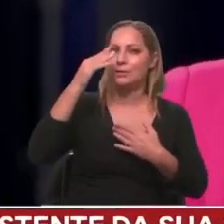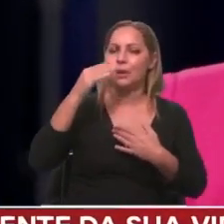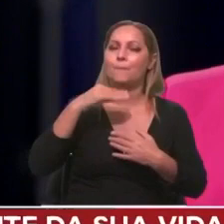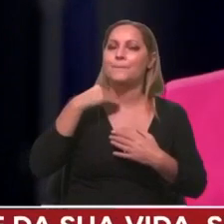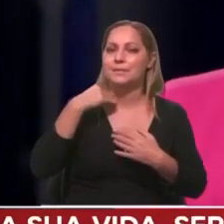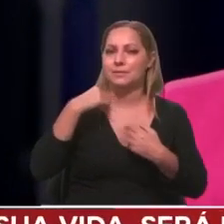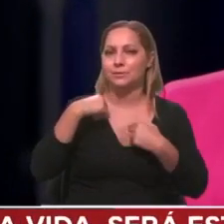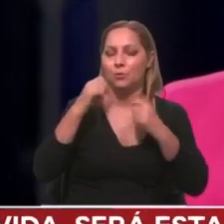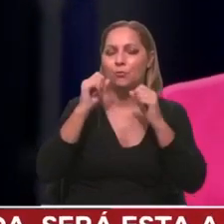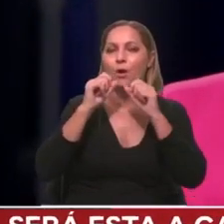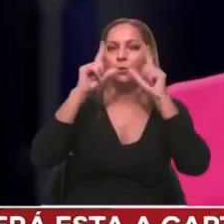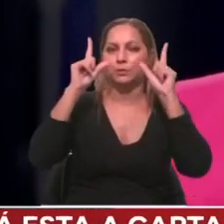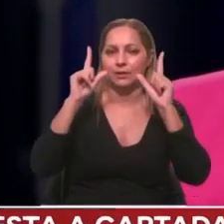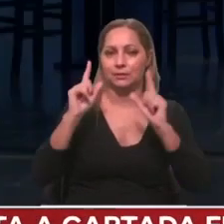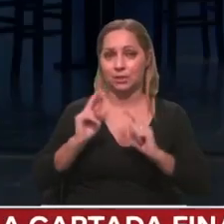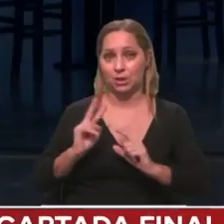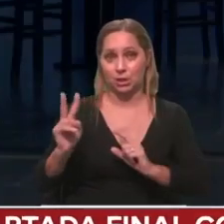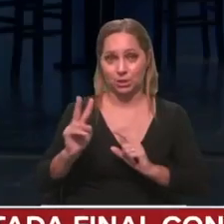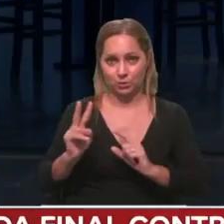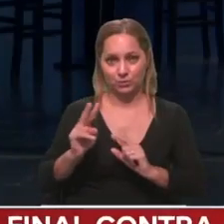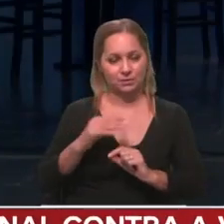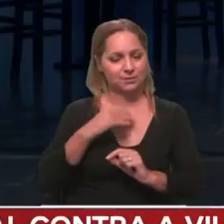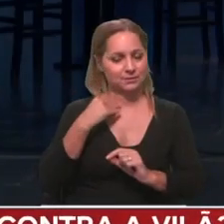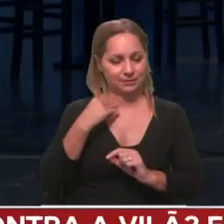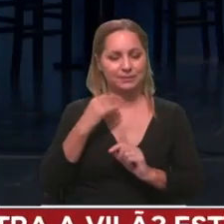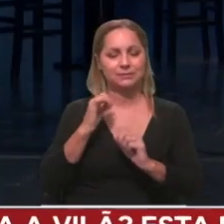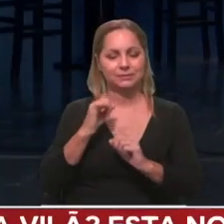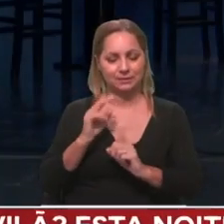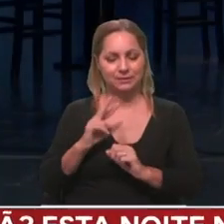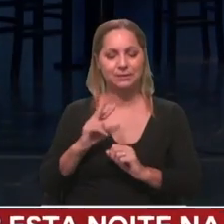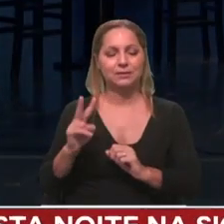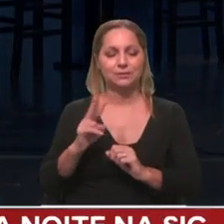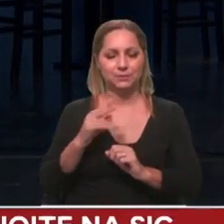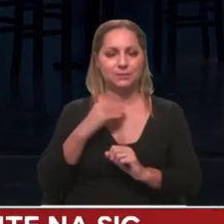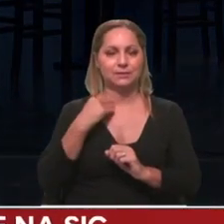E o pesadelo que nós passamos, as duas. Sim. Porque o passámos as duas, não foi?